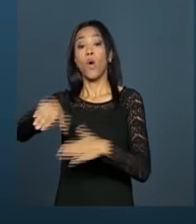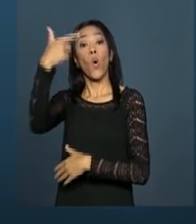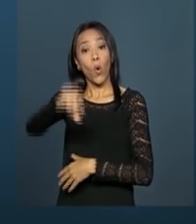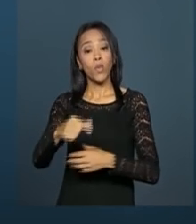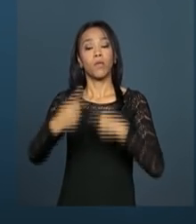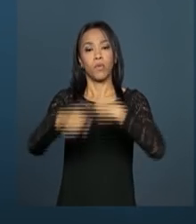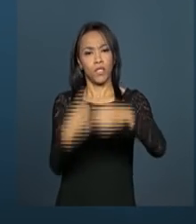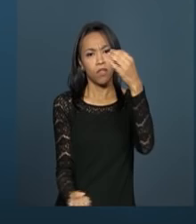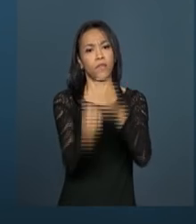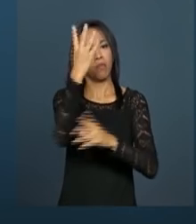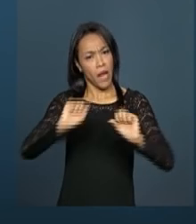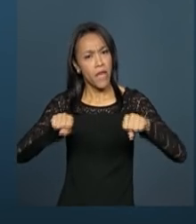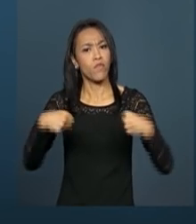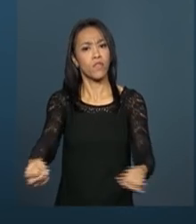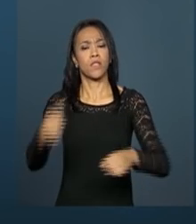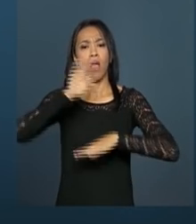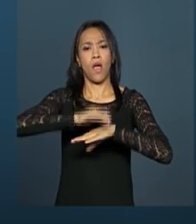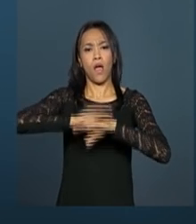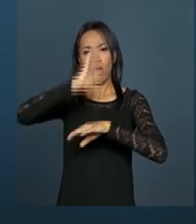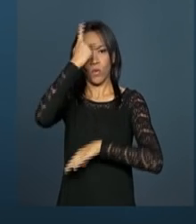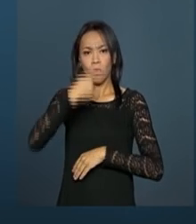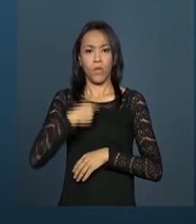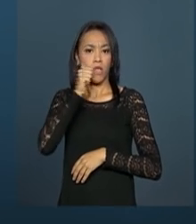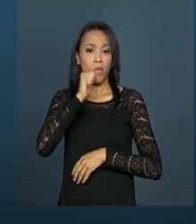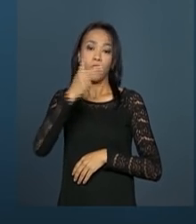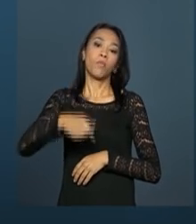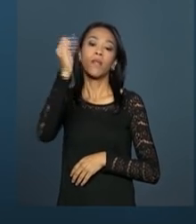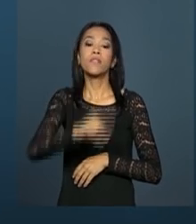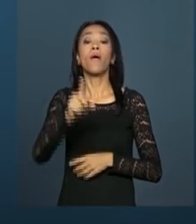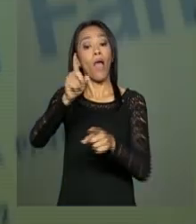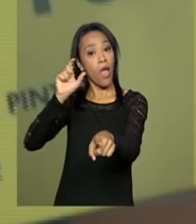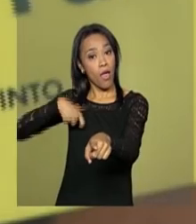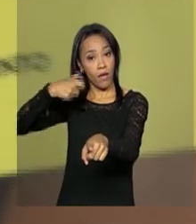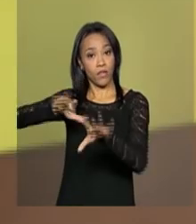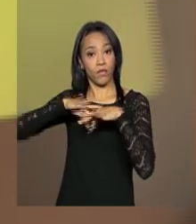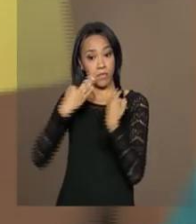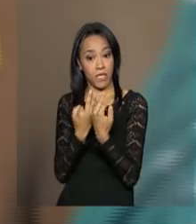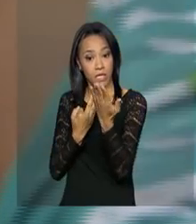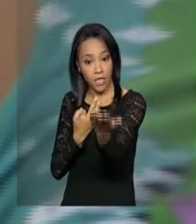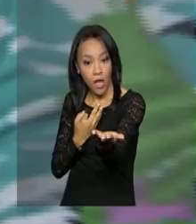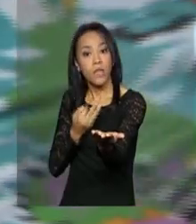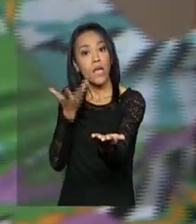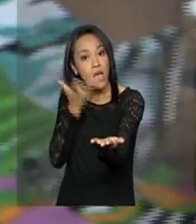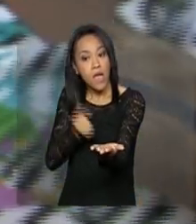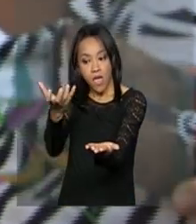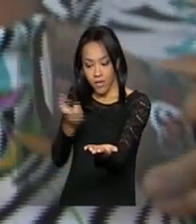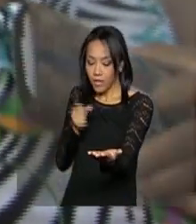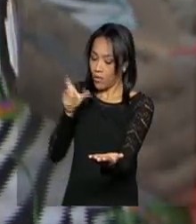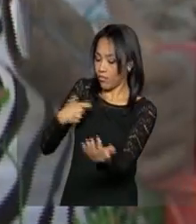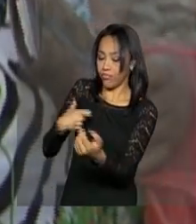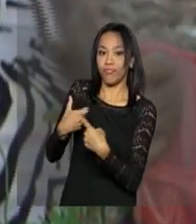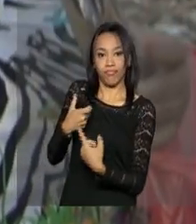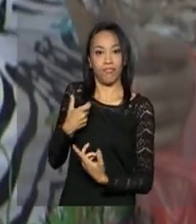em 2003 para reforçar a autonomia da mulher brasileira foi o Bolsa Família. O fato de receber e